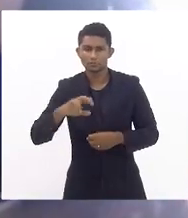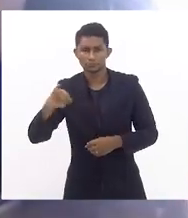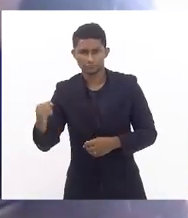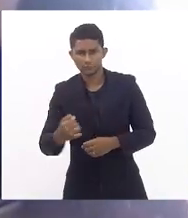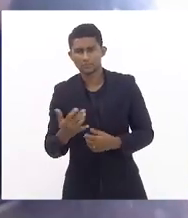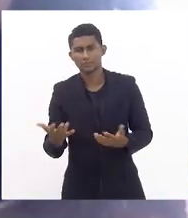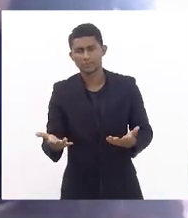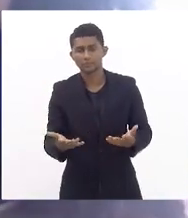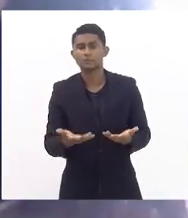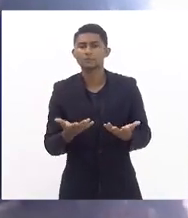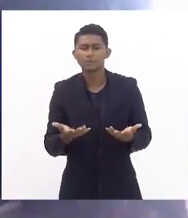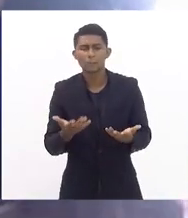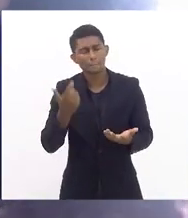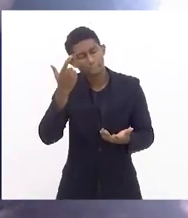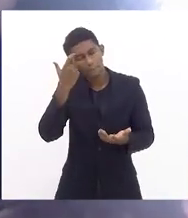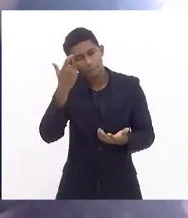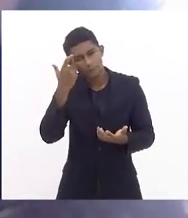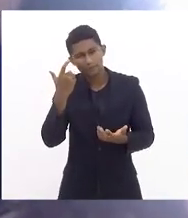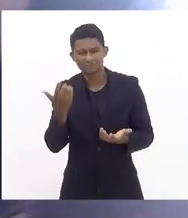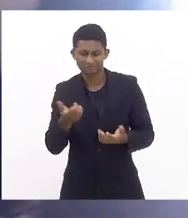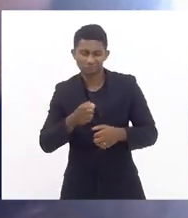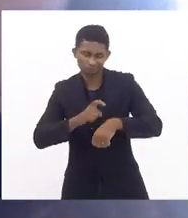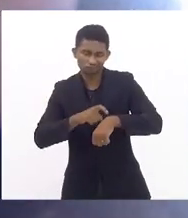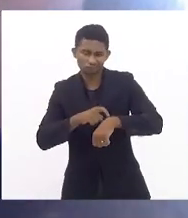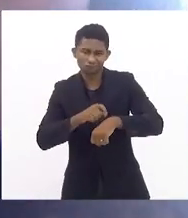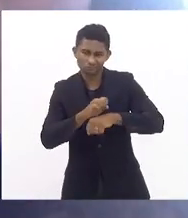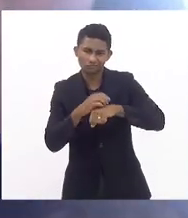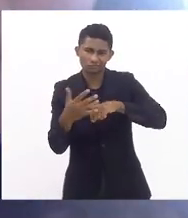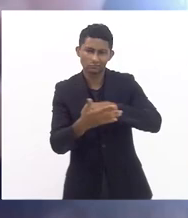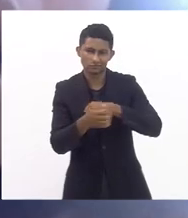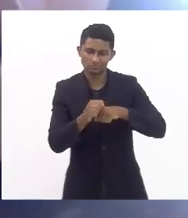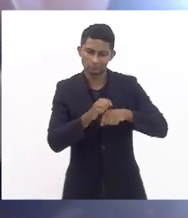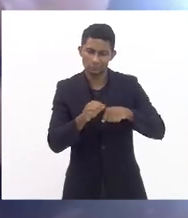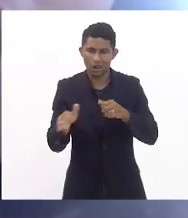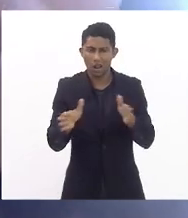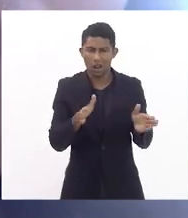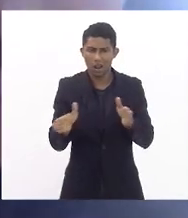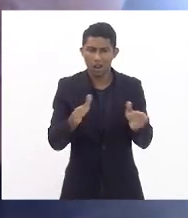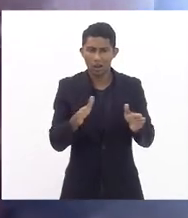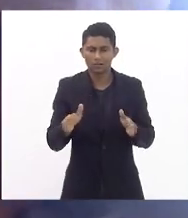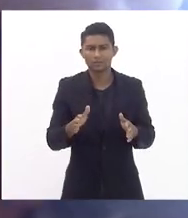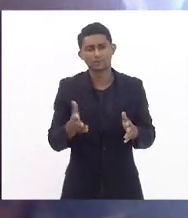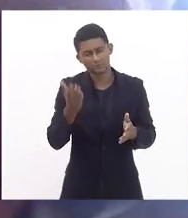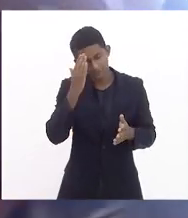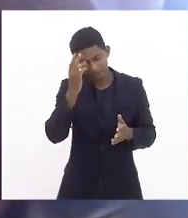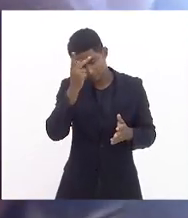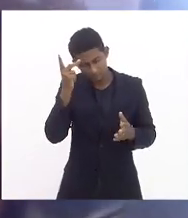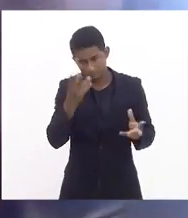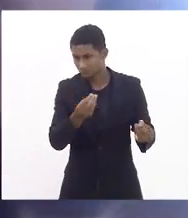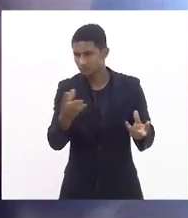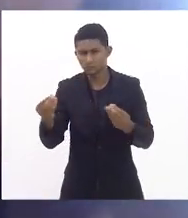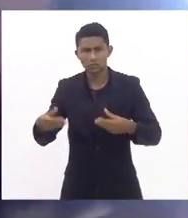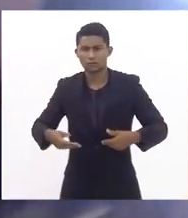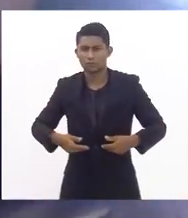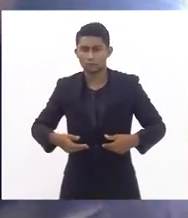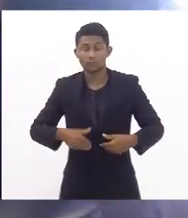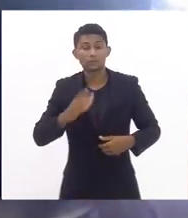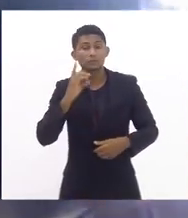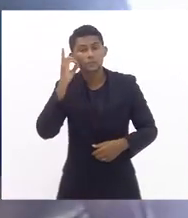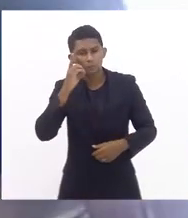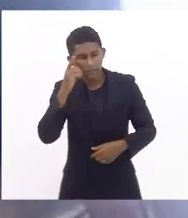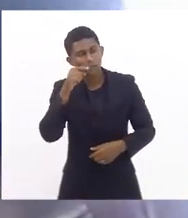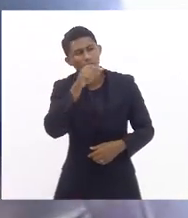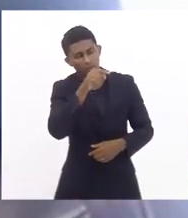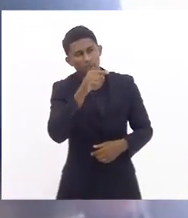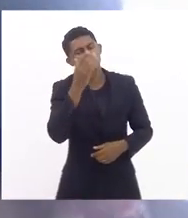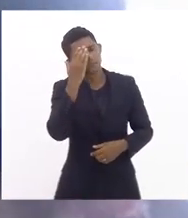ainda mais numa situação de pandemia, de fome, sei como o deputado Valdo César é comprometido com essa pauta da segurança alimentar